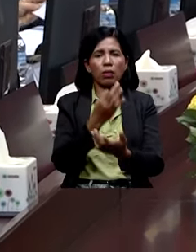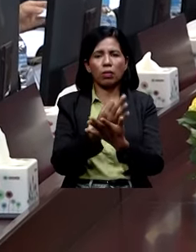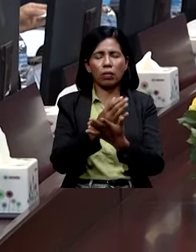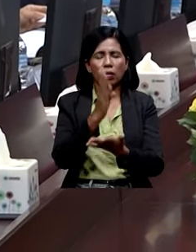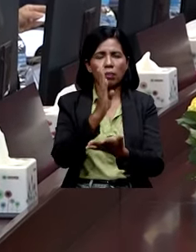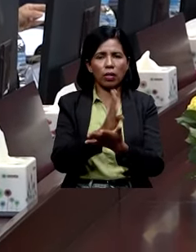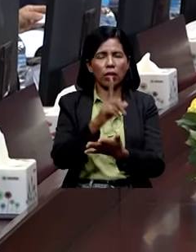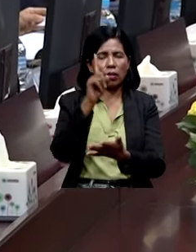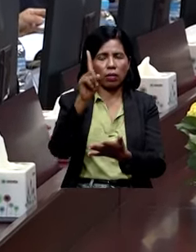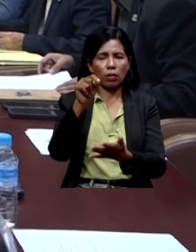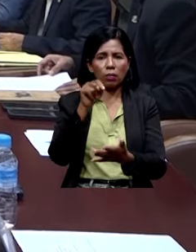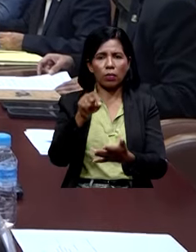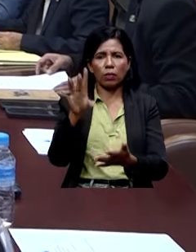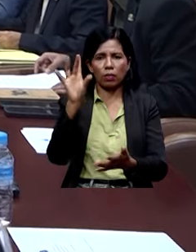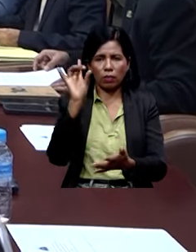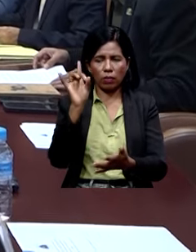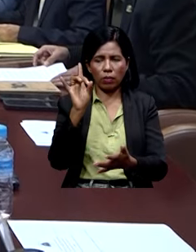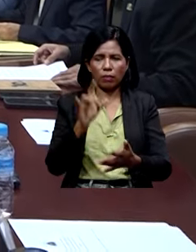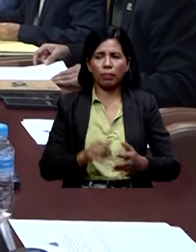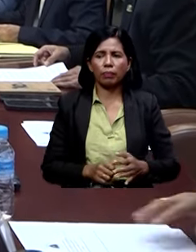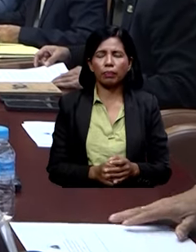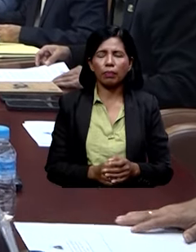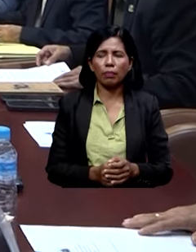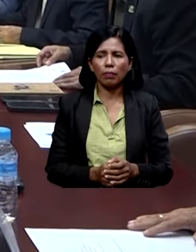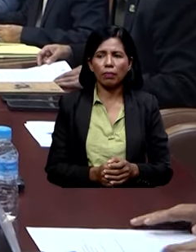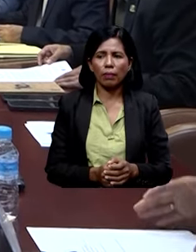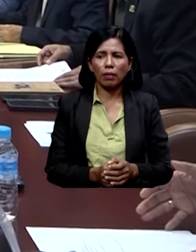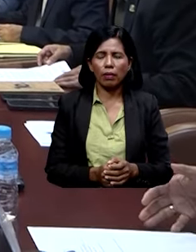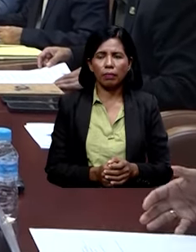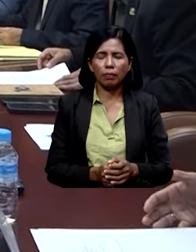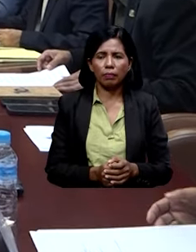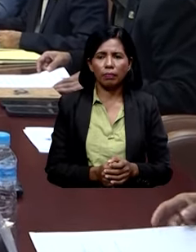bilhão ida pontualo. Agostinho da Costa, Romaldo Neves, GMN.